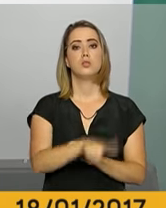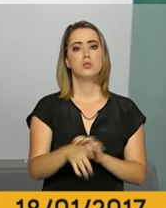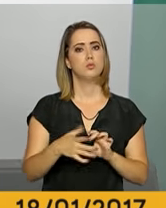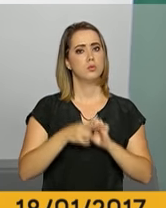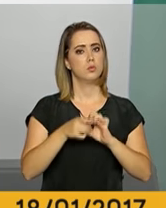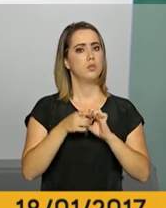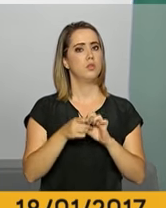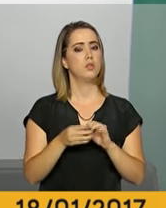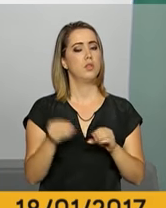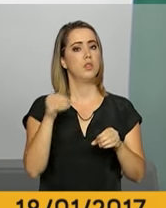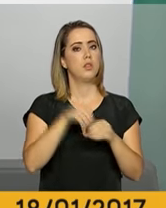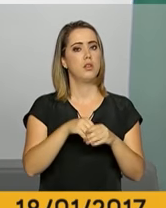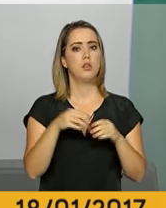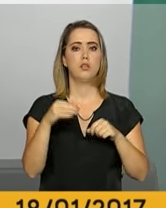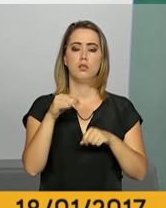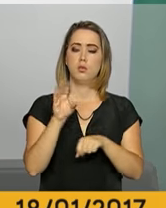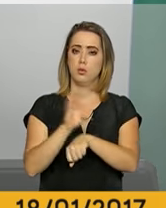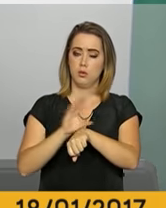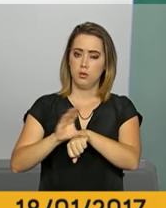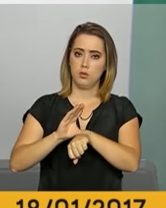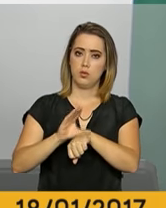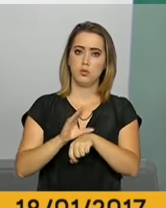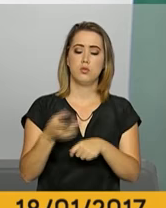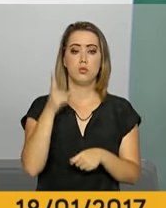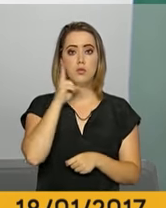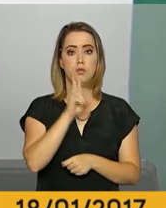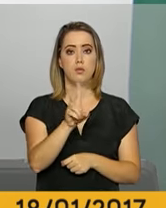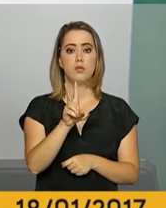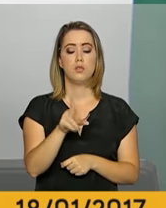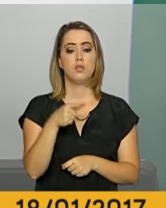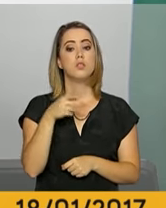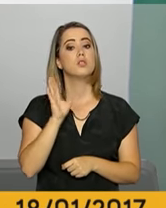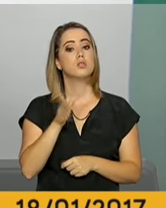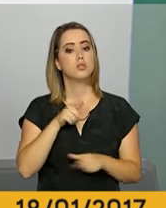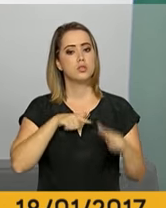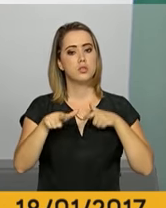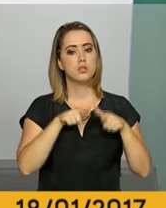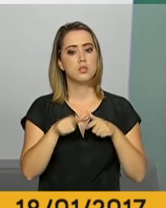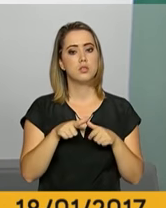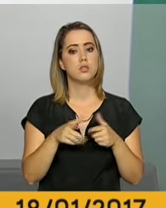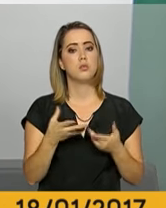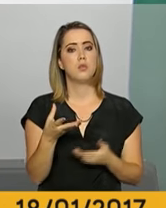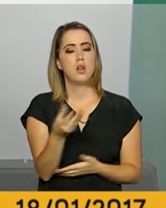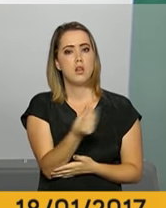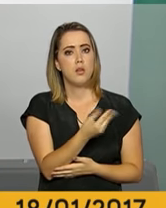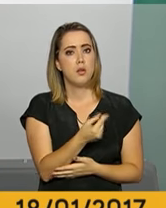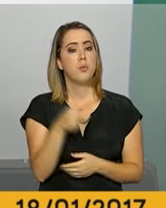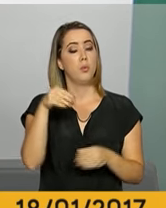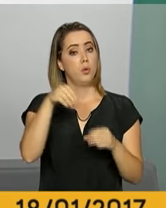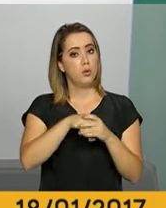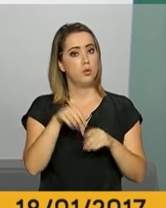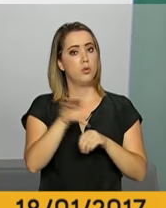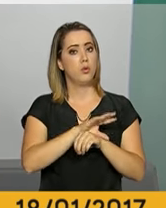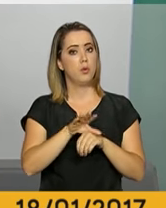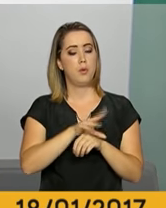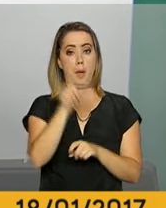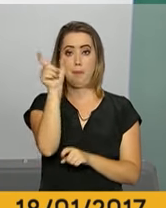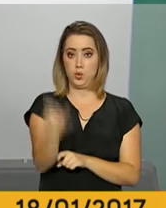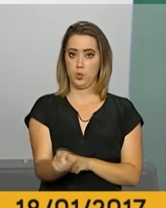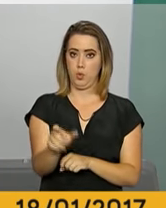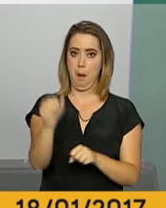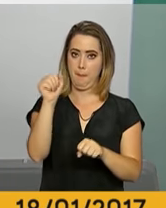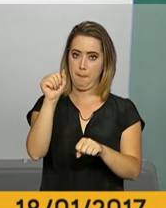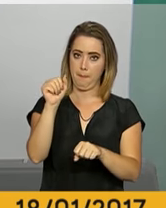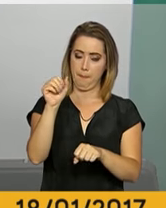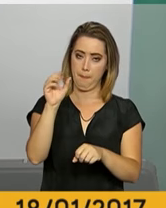com o texto constitucional. Vejam que a Constituição, e eu me recordo que trabalhei muito nisso na Constituinte, Pedro, que foi o seguinte: o preso, diz a